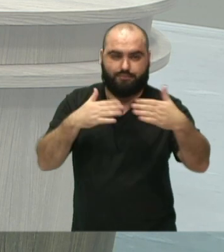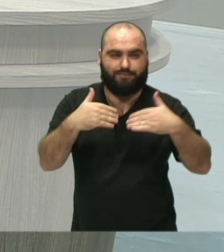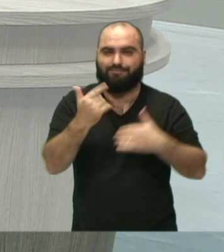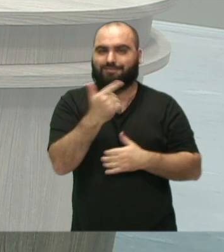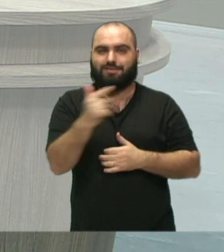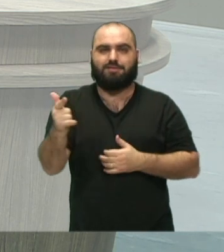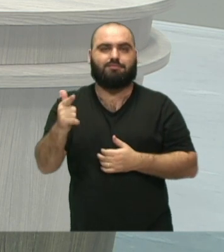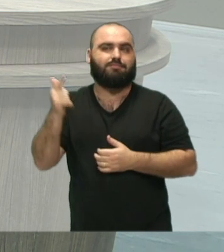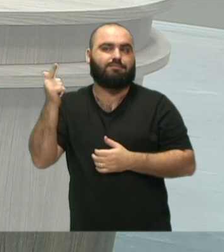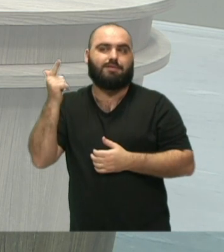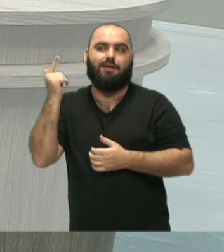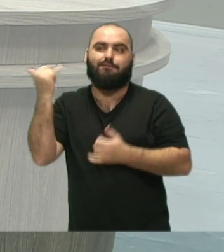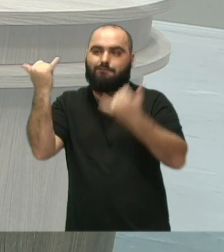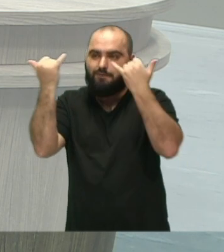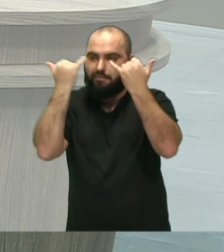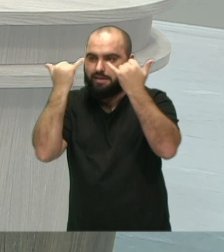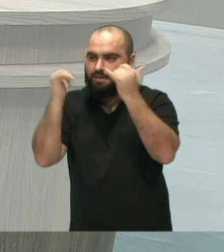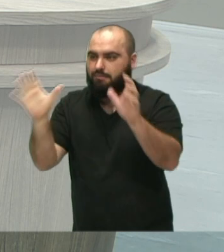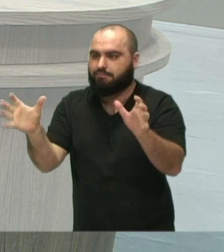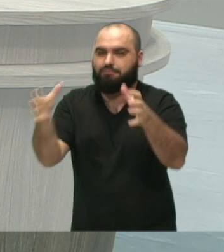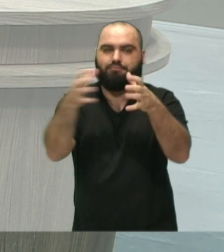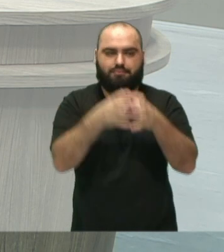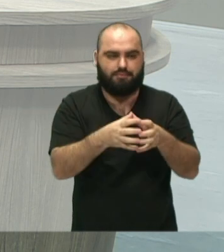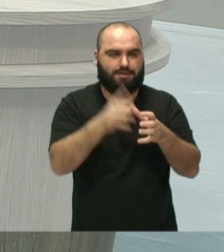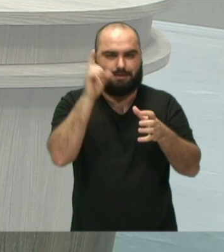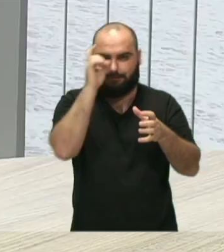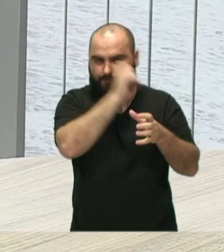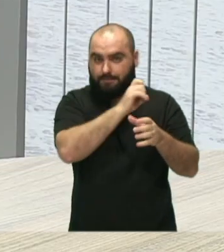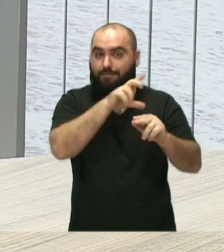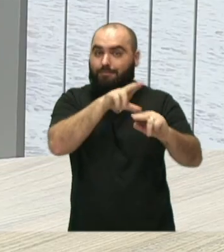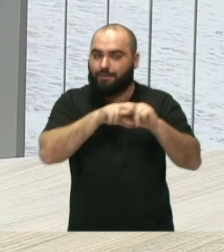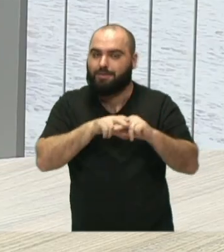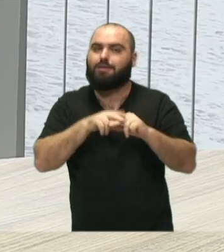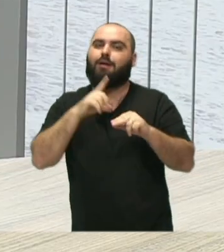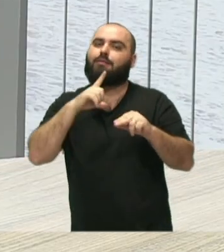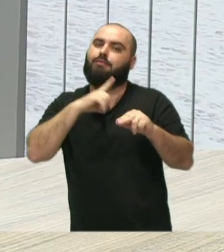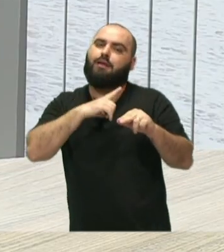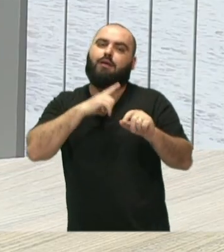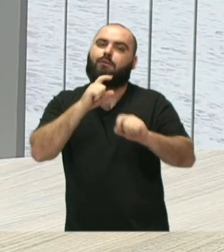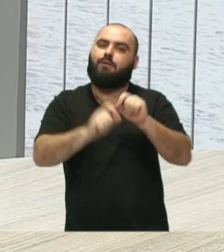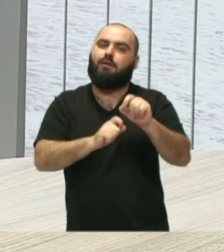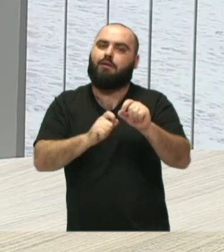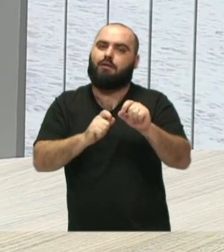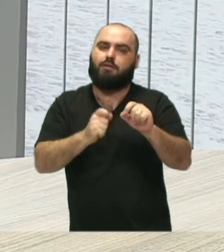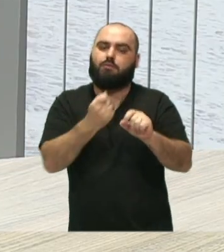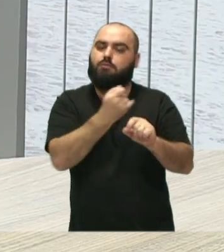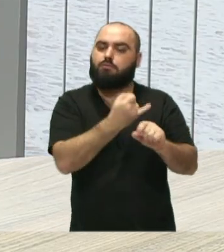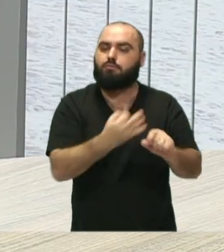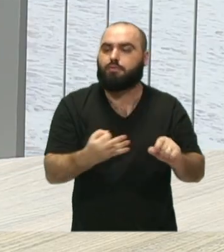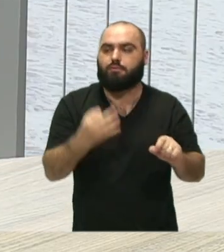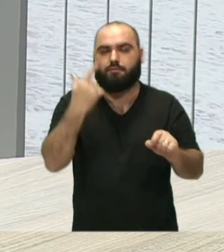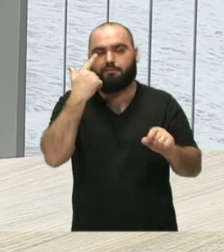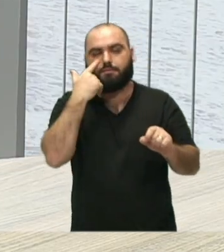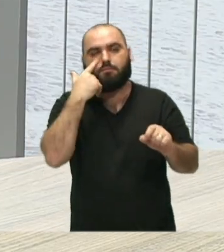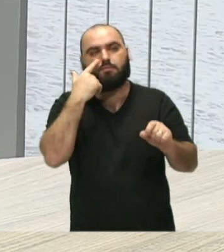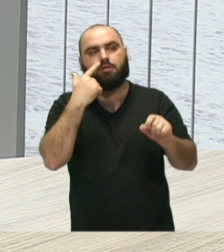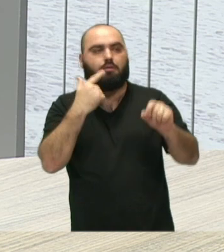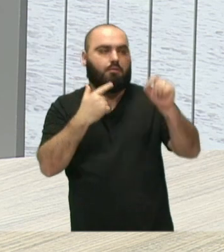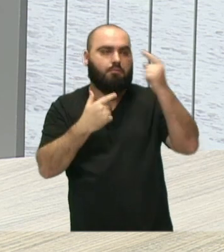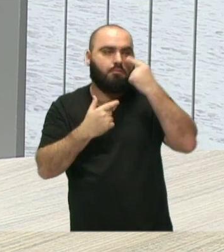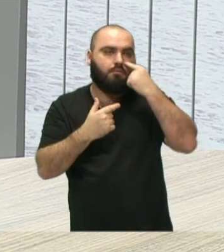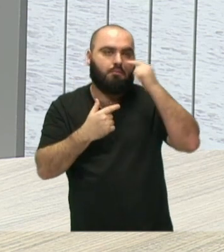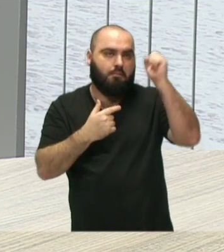dificuldade de juntar os dados. Para além dessas dificuldades, a gente acaba trabalhando com proporção aritmética. A gente pega o que acontece no